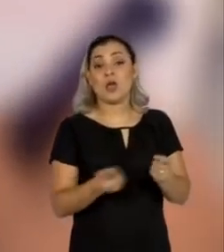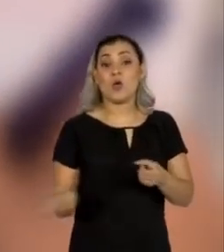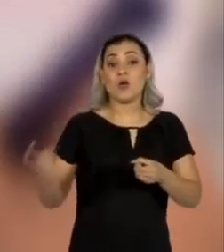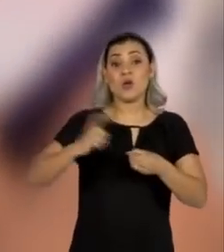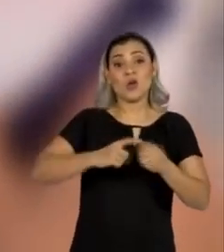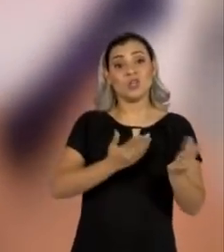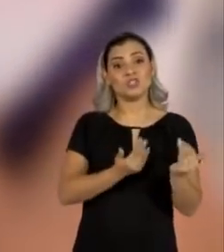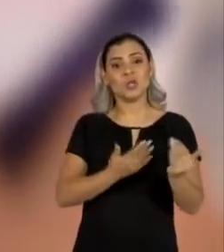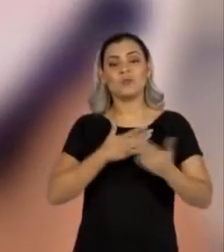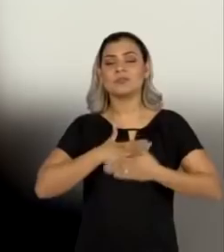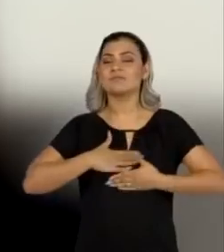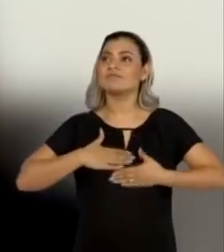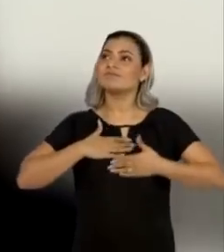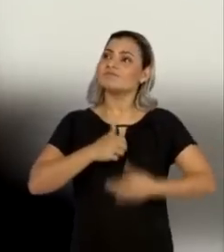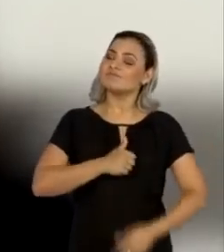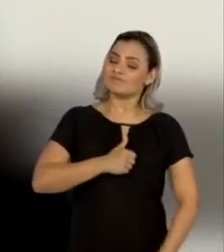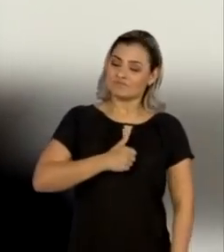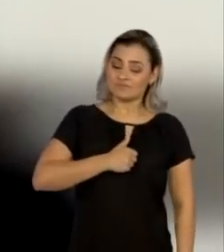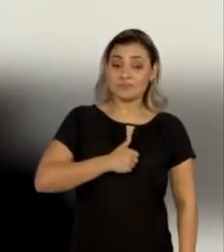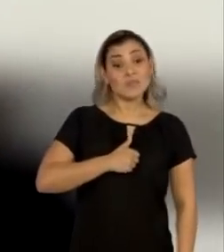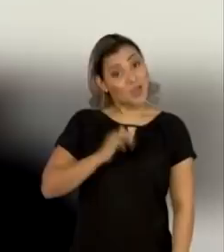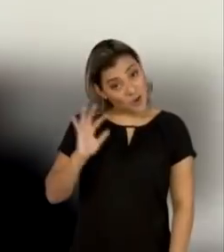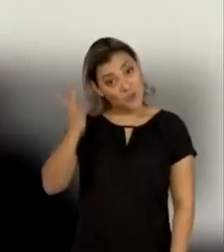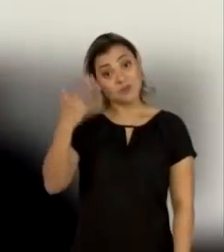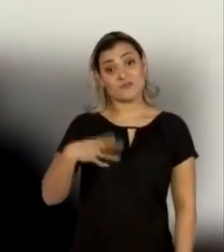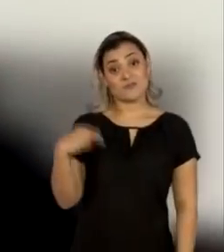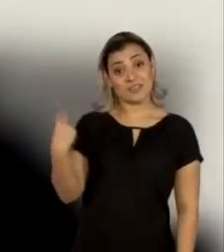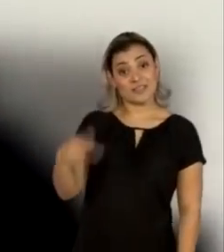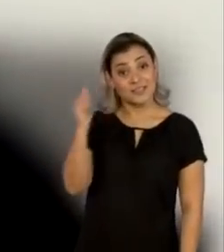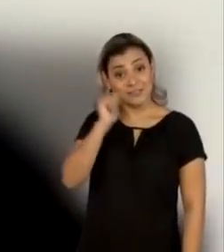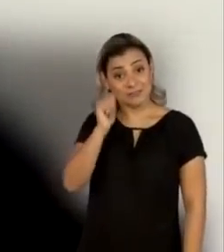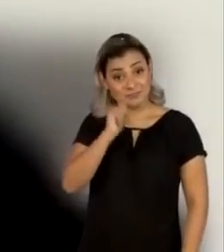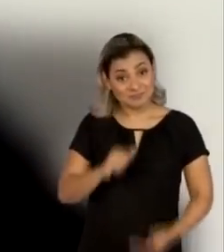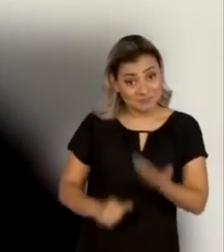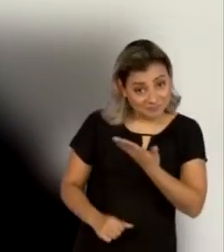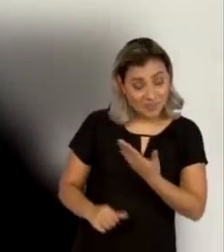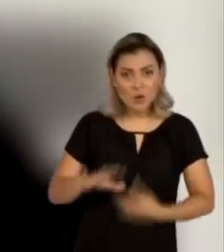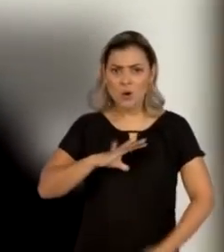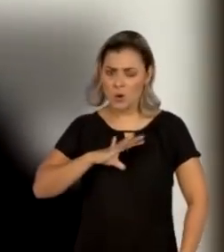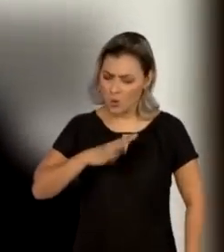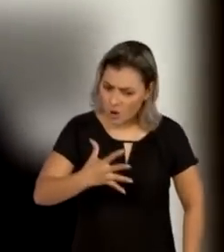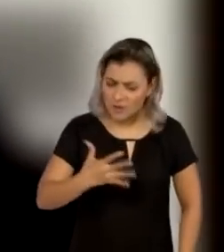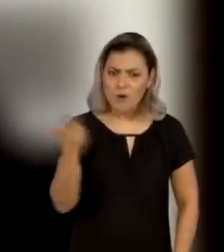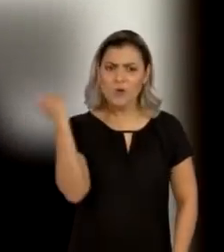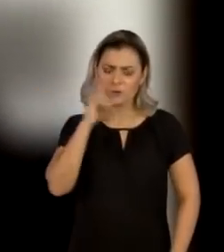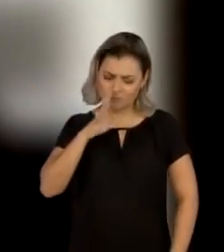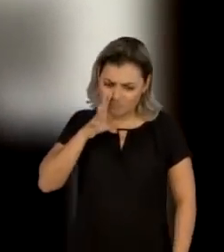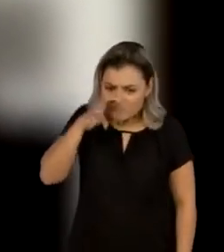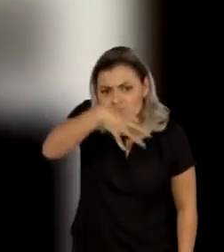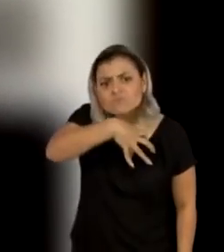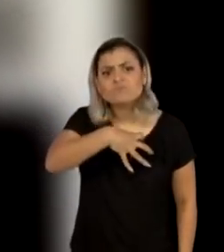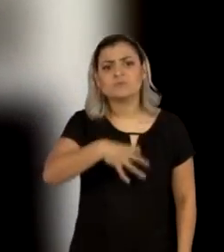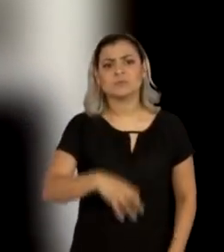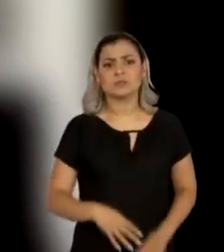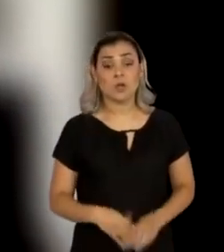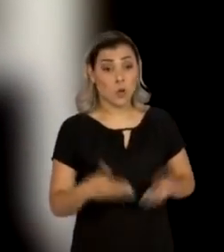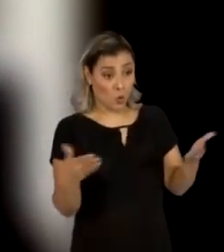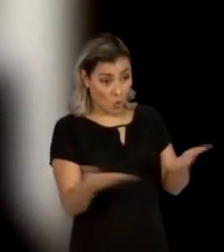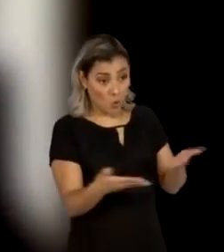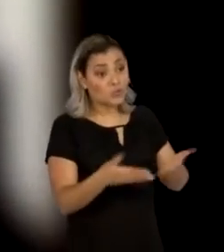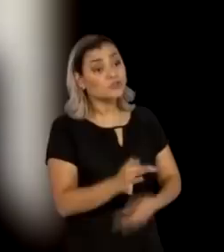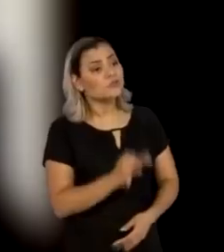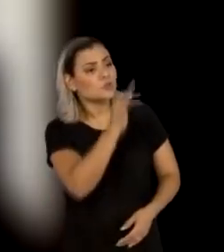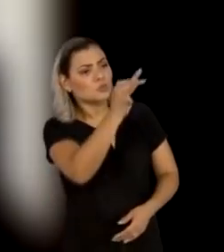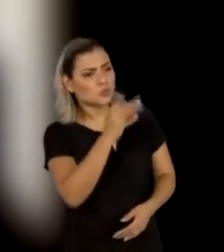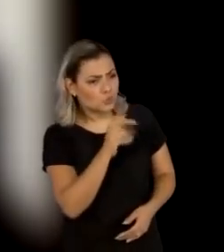a gostar de viver. Foi o que aconteceu com a filha desta mãe, corajosa e persistente. Hoje a gente vê um futuro